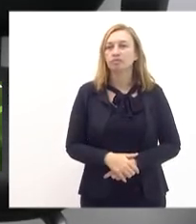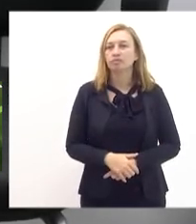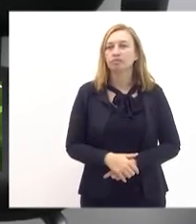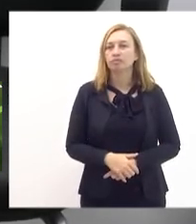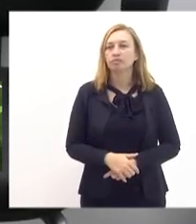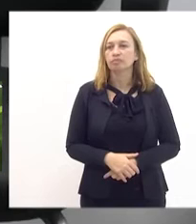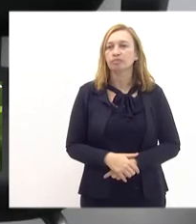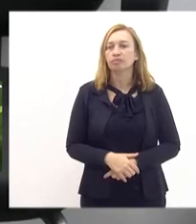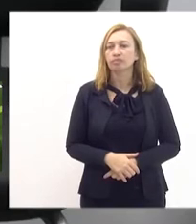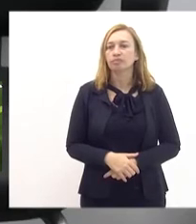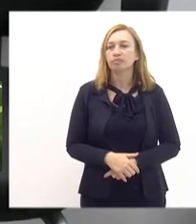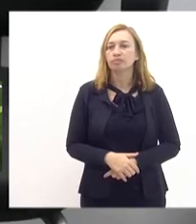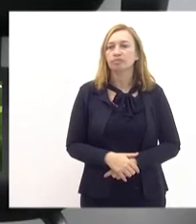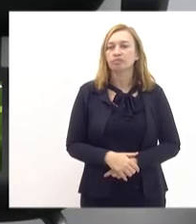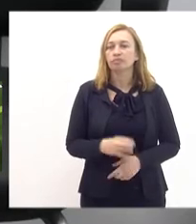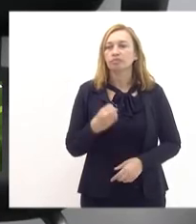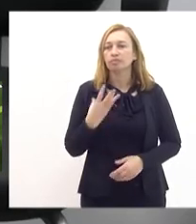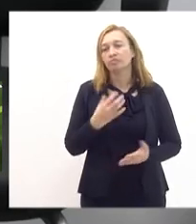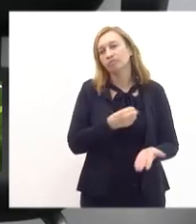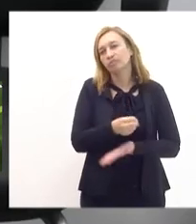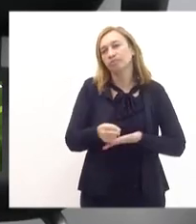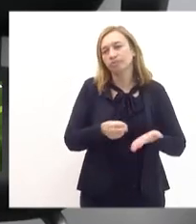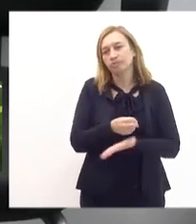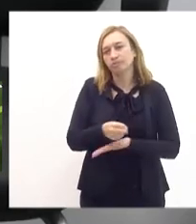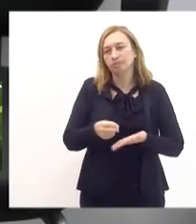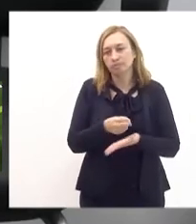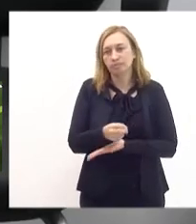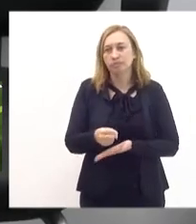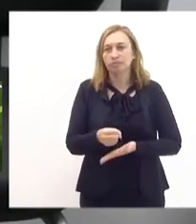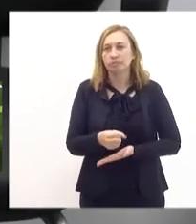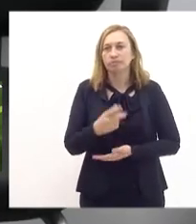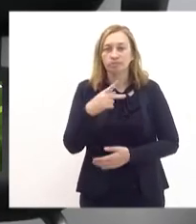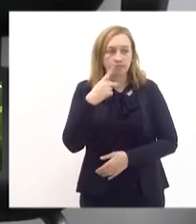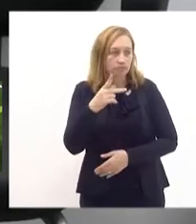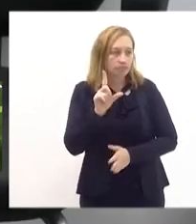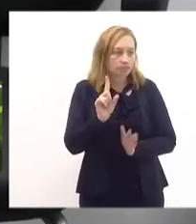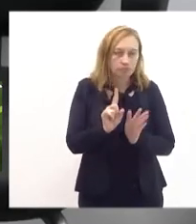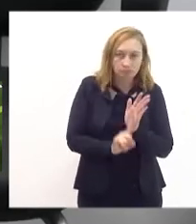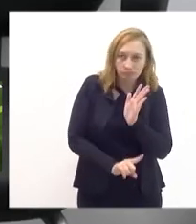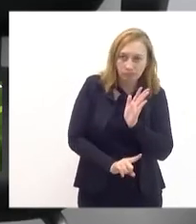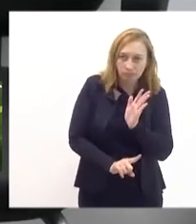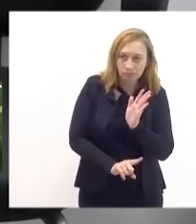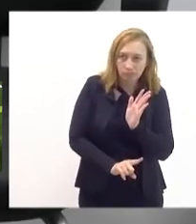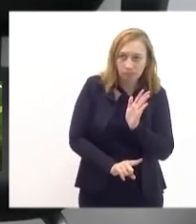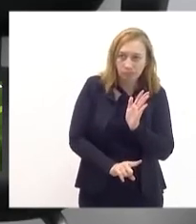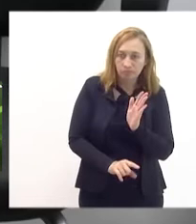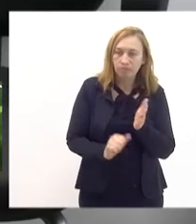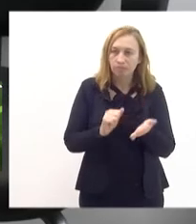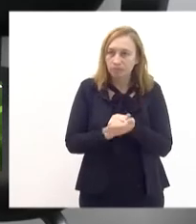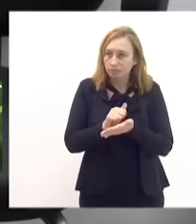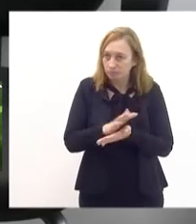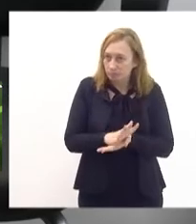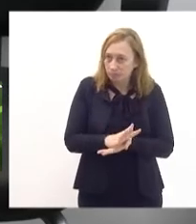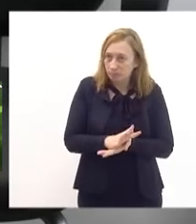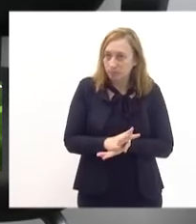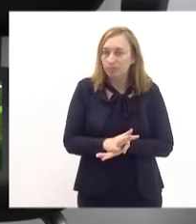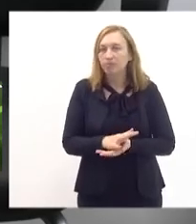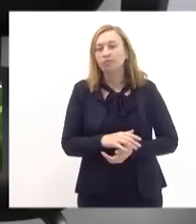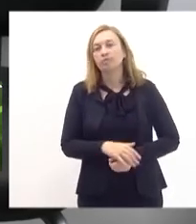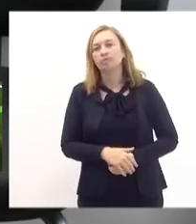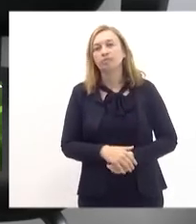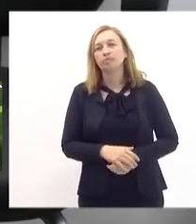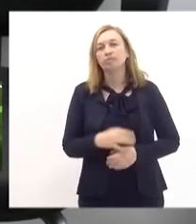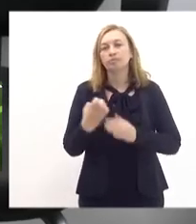ele serve... Basicamente, o programa de integridade, como eu falei, para reduzir a multa, caso aplicada para